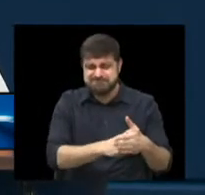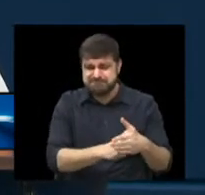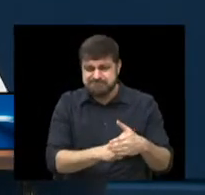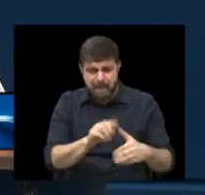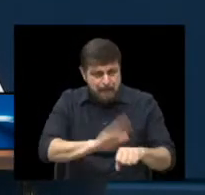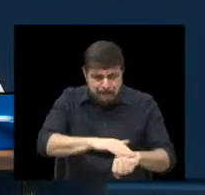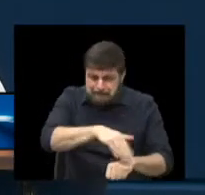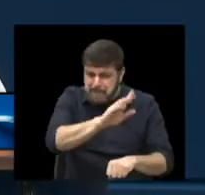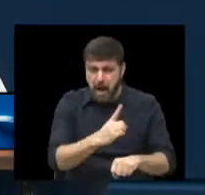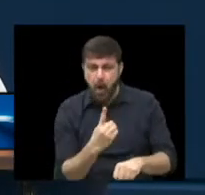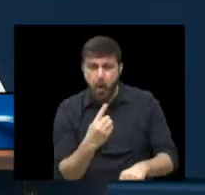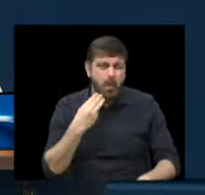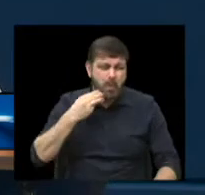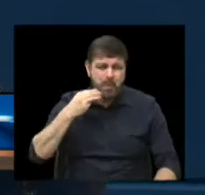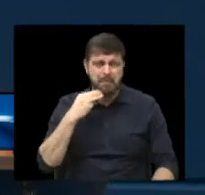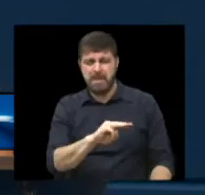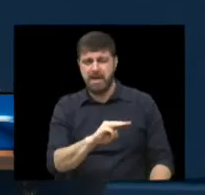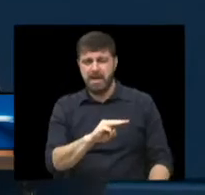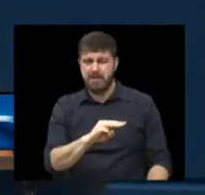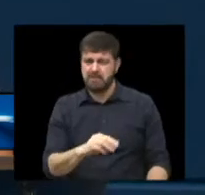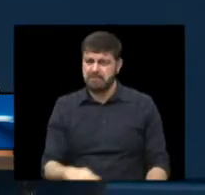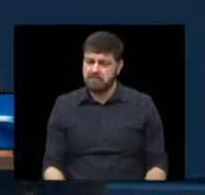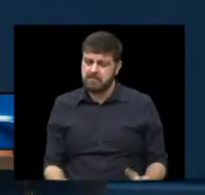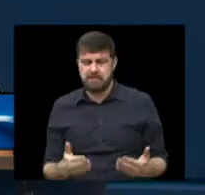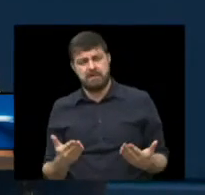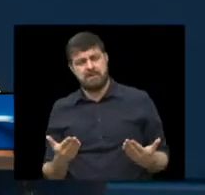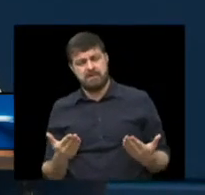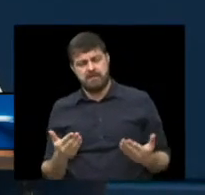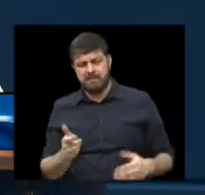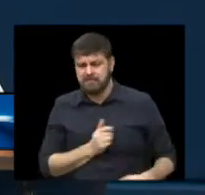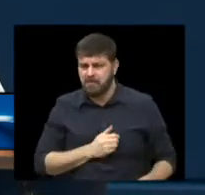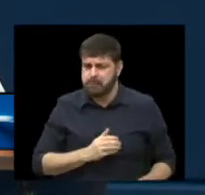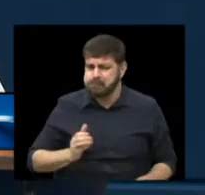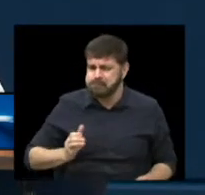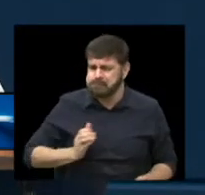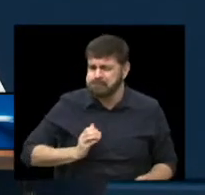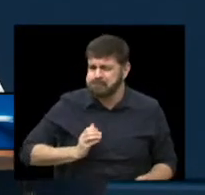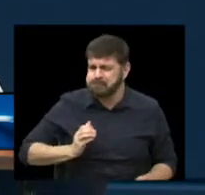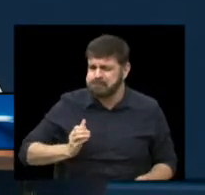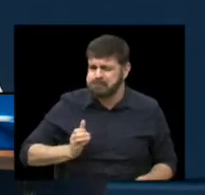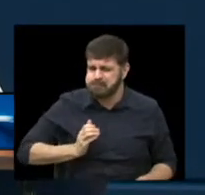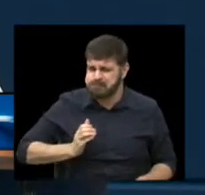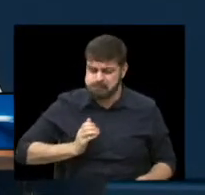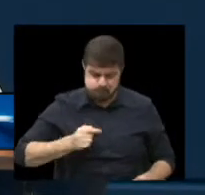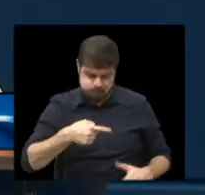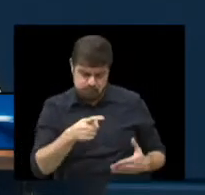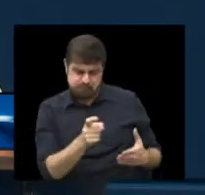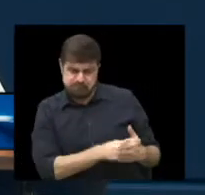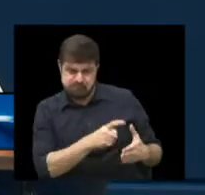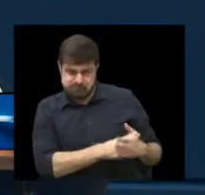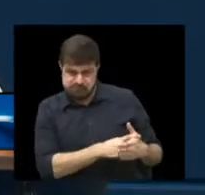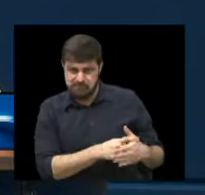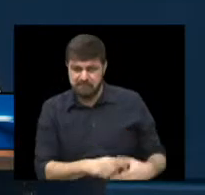milhão. Quer dizer, são dívidas volumosas e que esse projeto